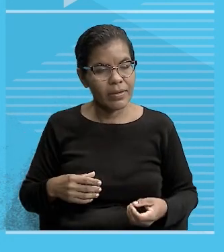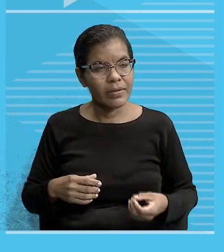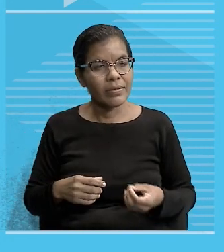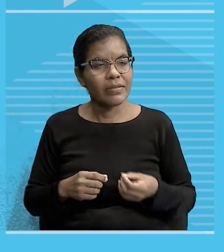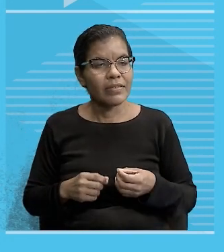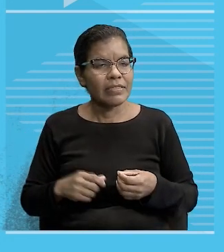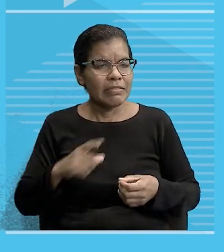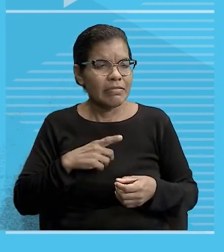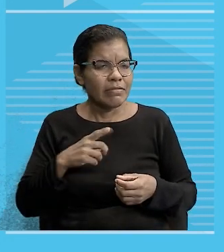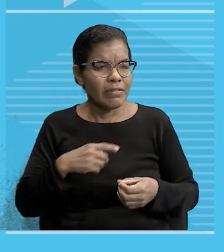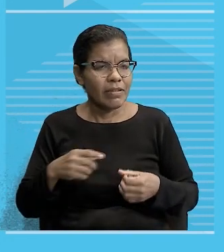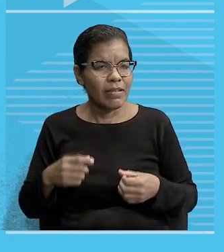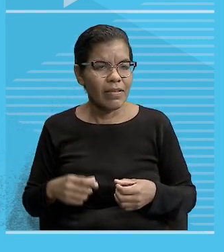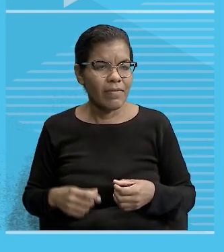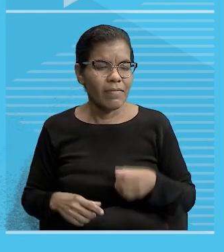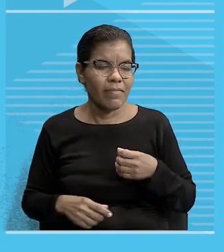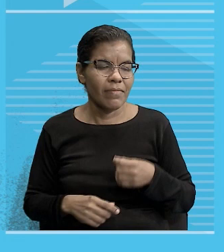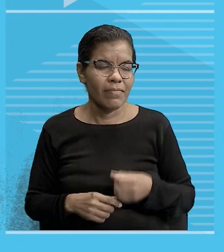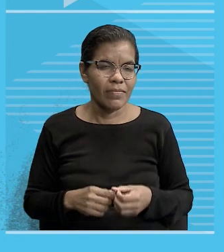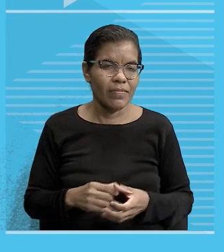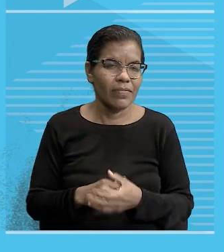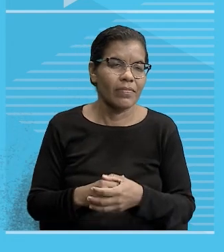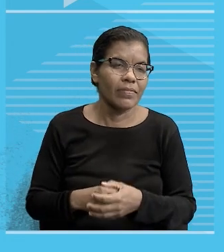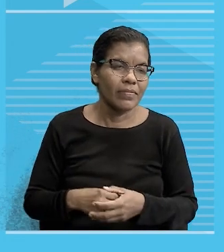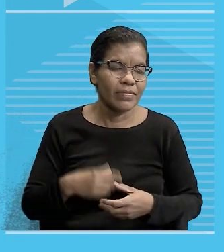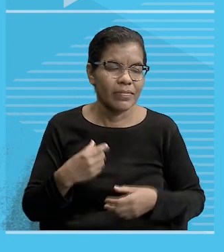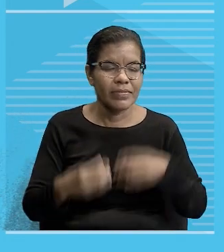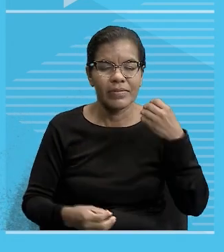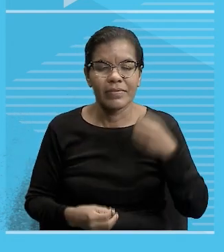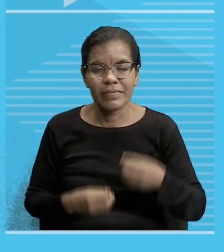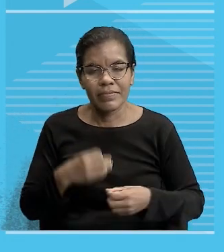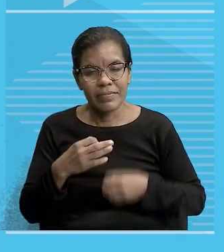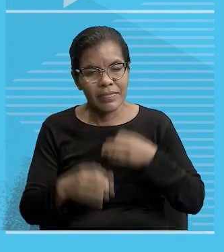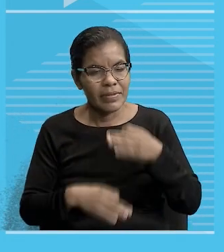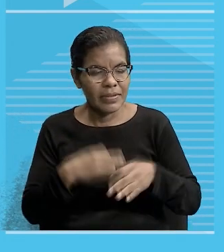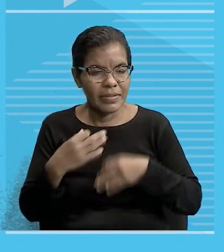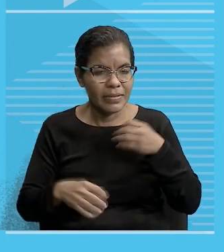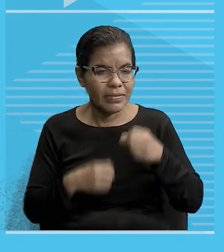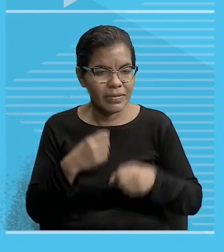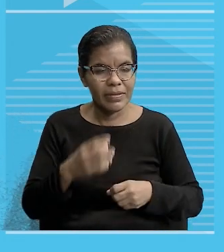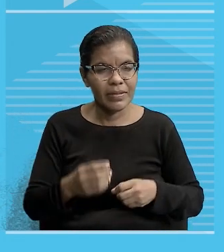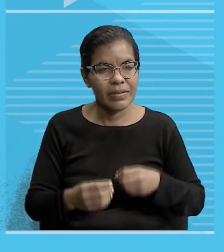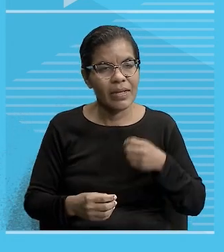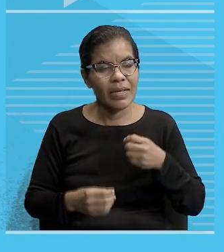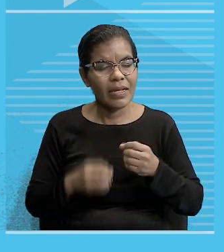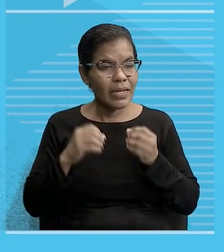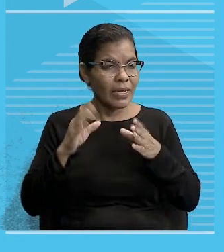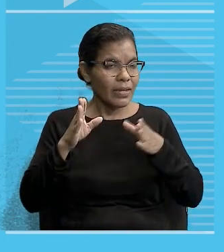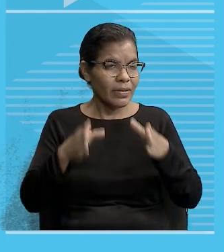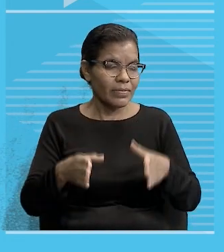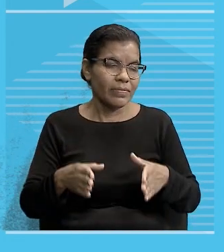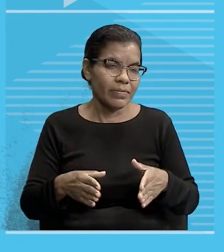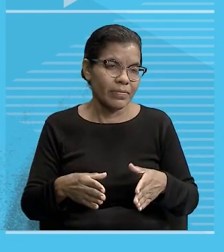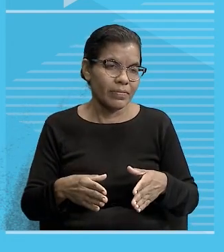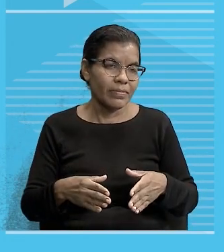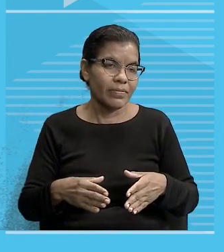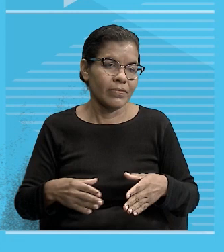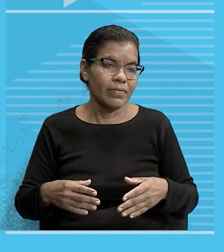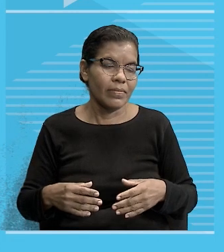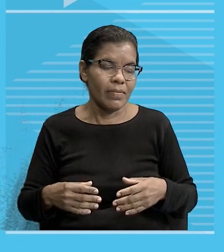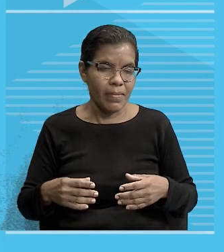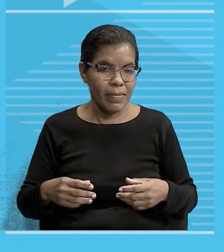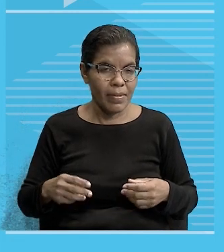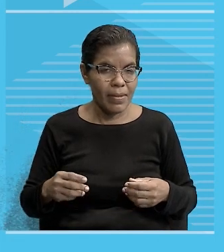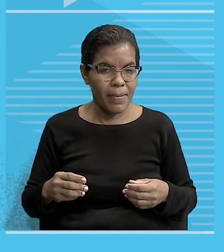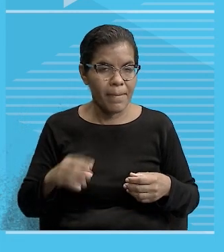Venha comprar venha fazer um empréstimo dividido em 10 parcela não sei o quê etc Isso aí é um